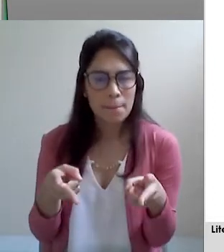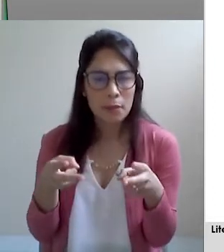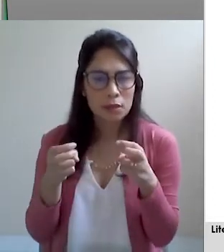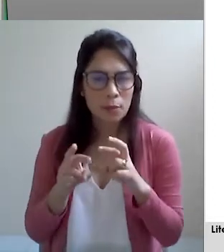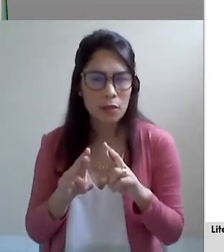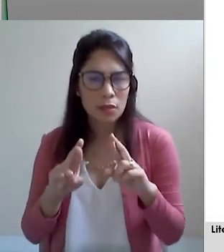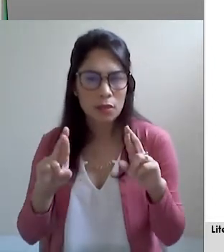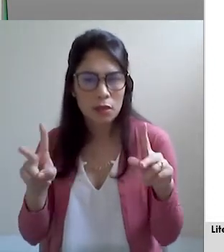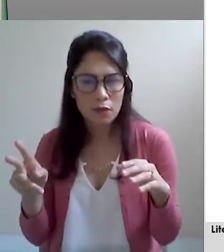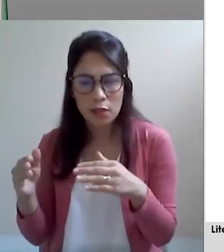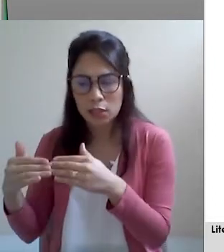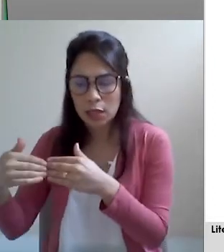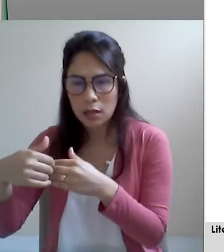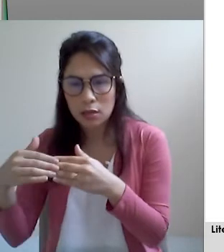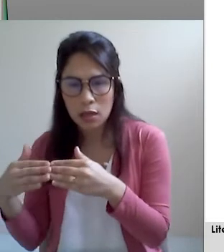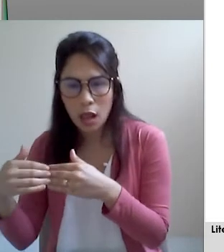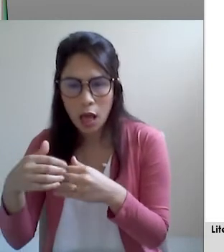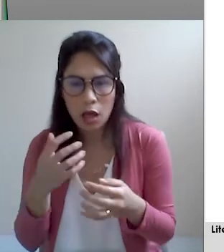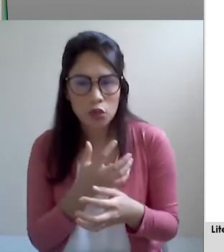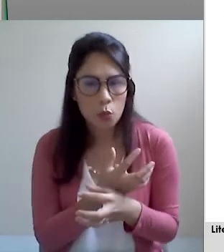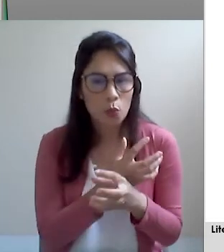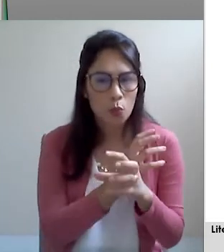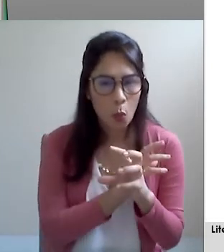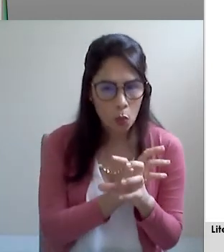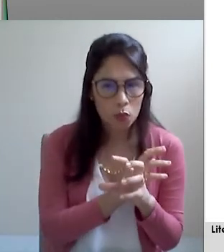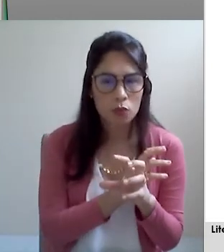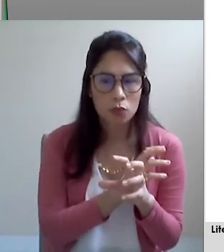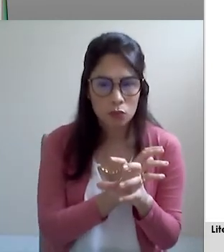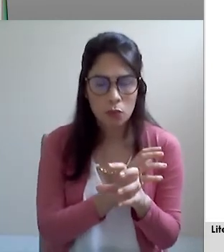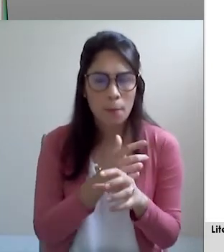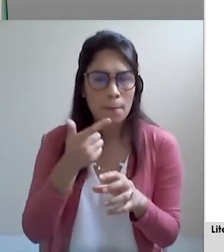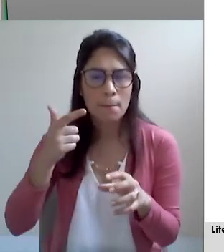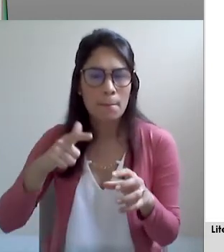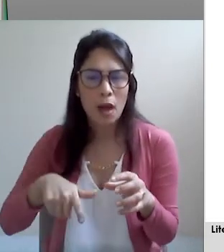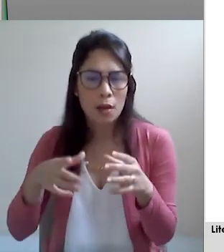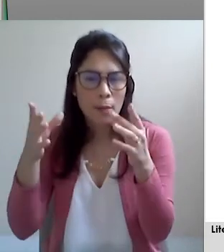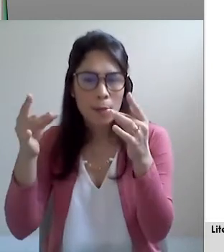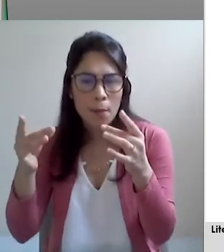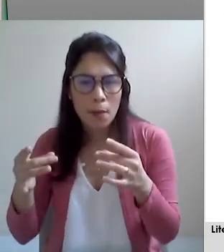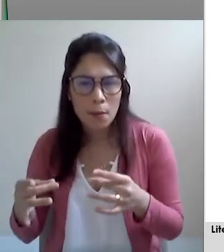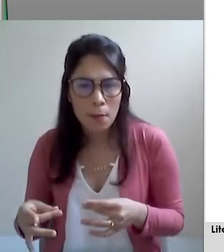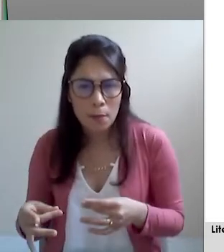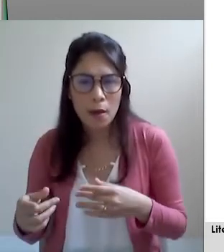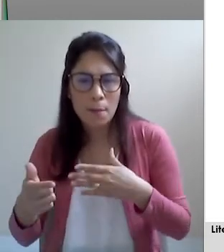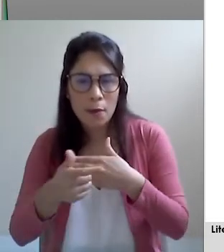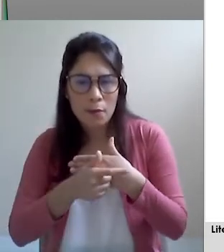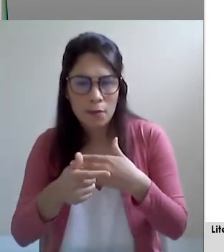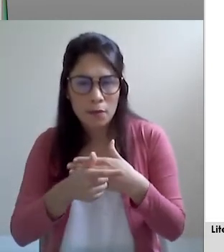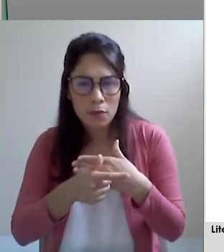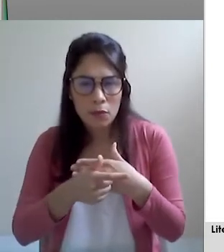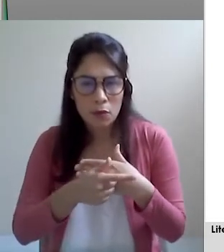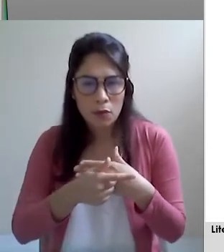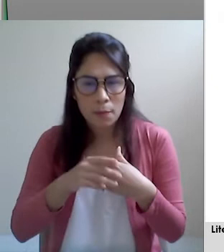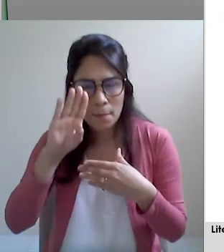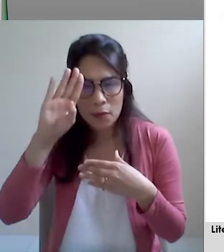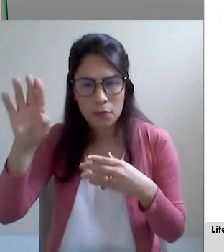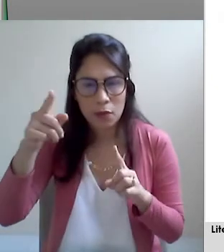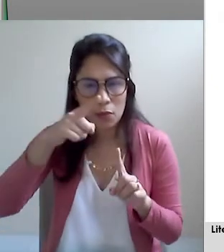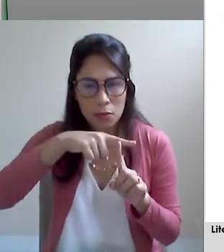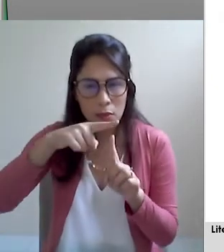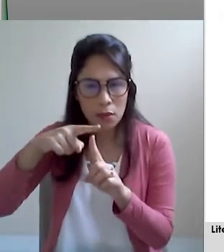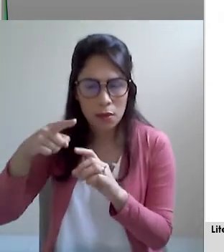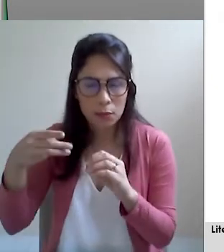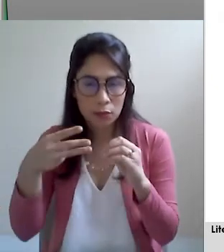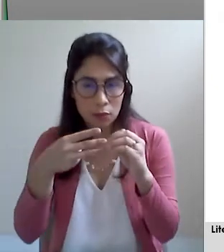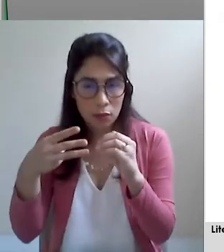ósseo e cartilagem, descrever as funções dos principais tipos celulares, descrever a formação óssea,